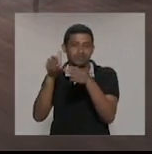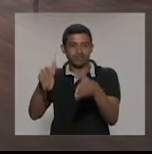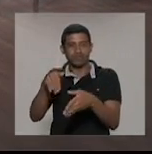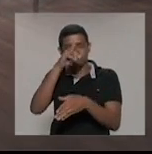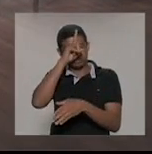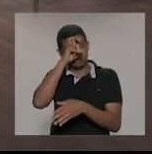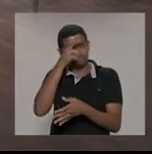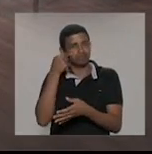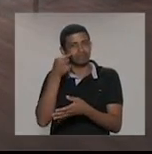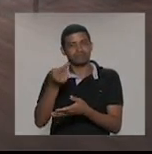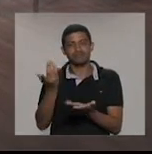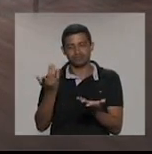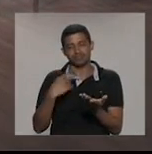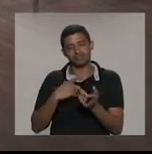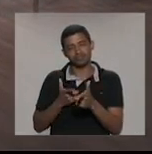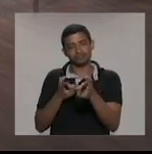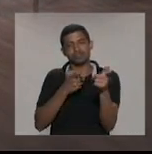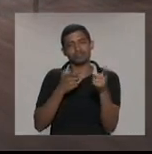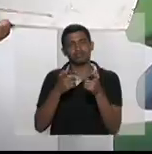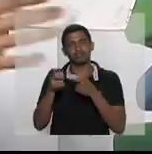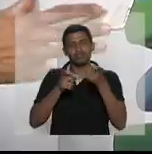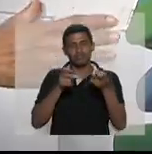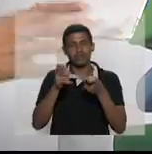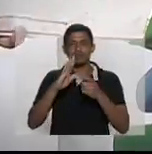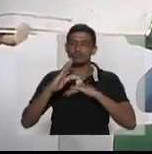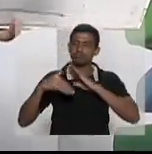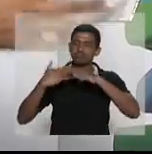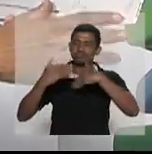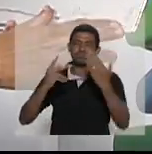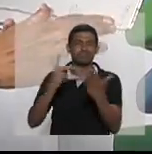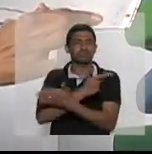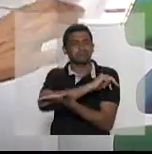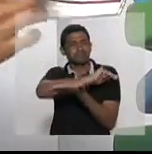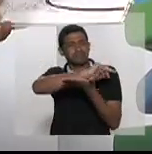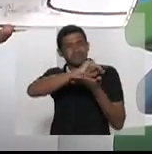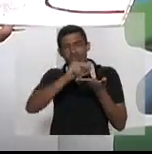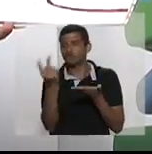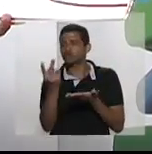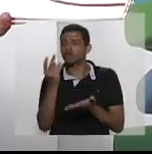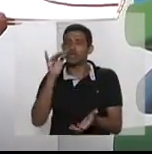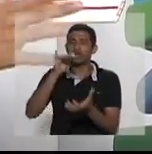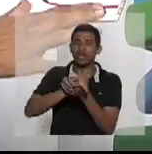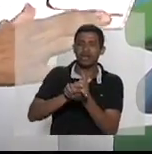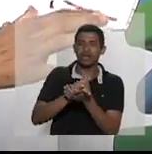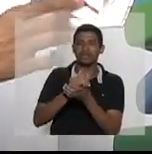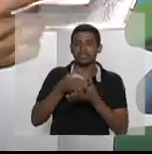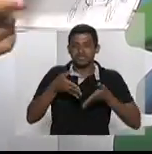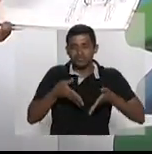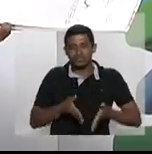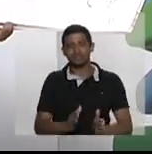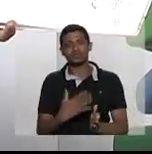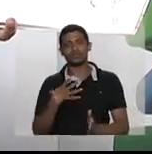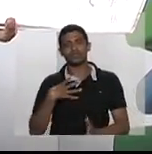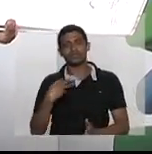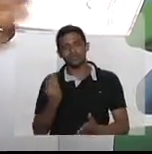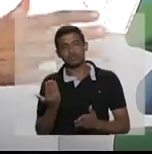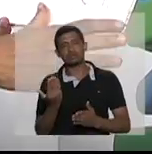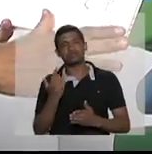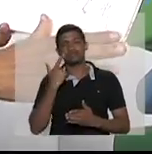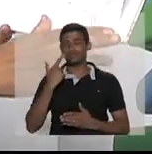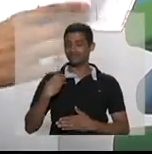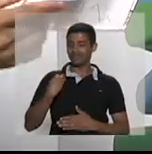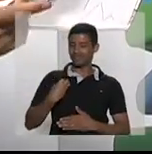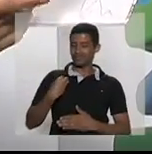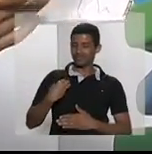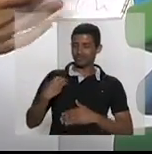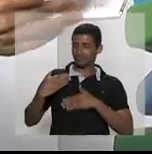hospital. Enfim, vão acontecendo muitas coisas, depois eles se casam, têm filhos. Você vai vendo